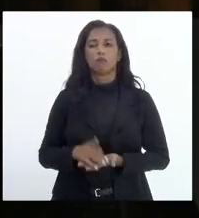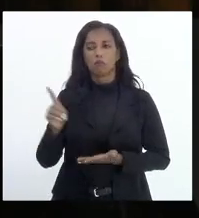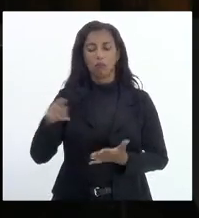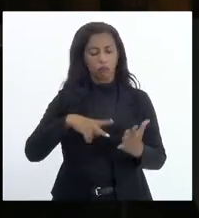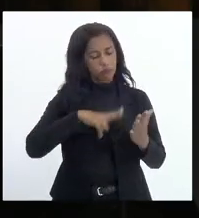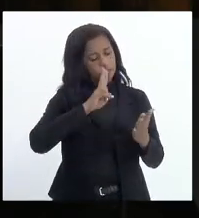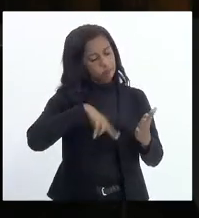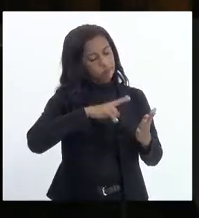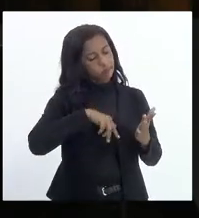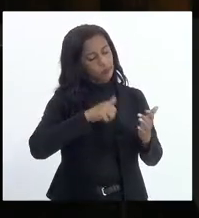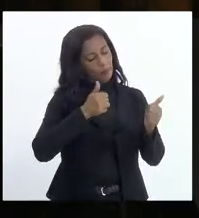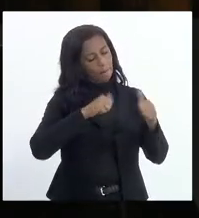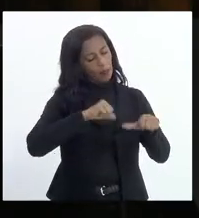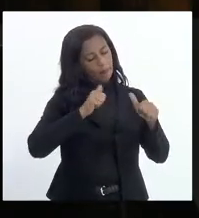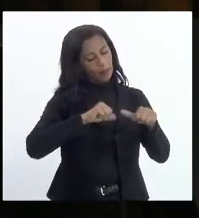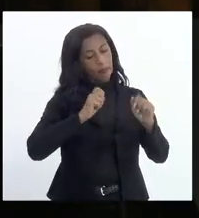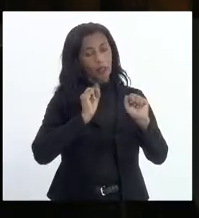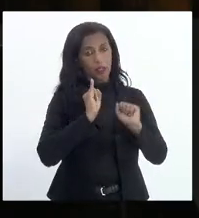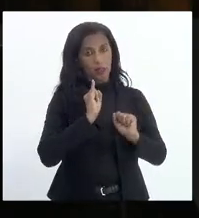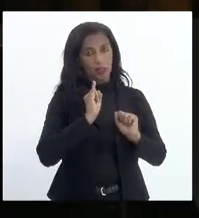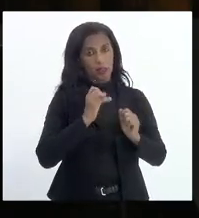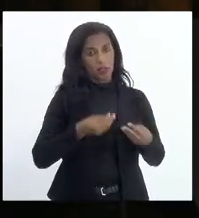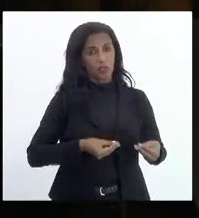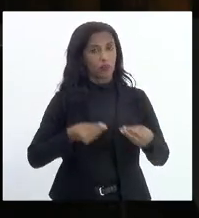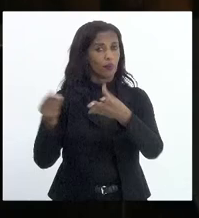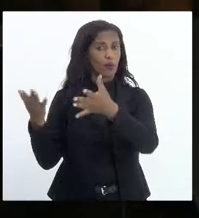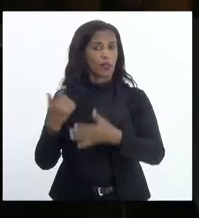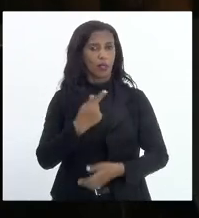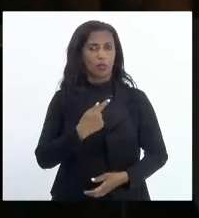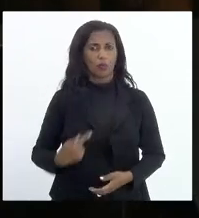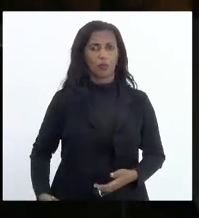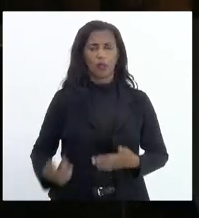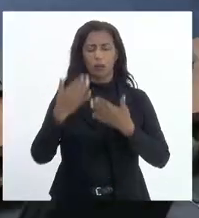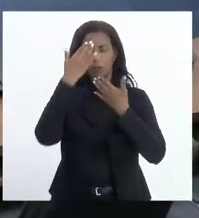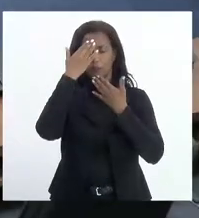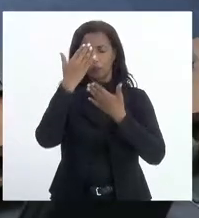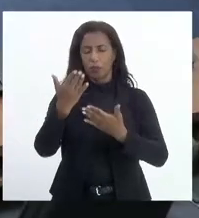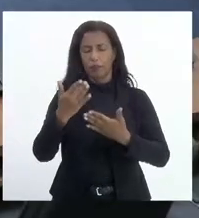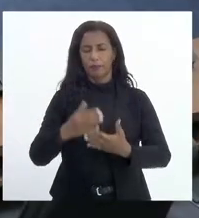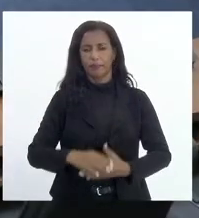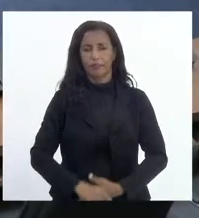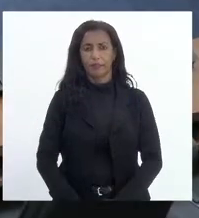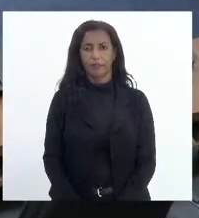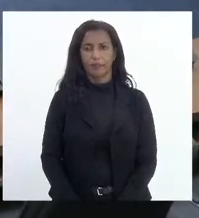verificar se já foi encaminhado ao Governador Muito obrigado